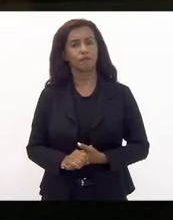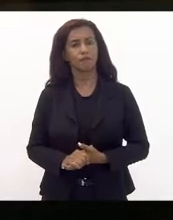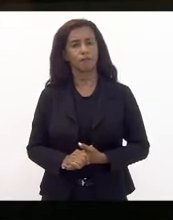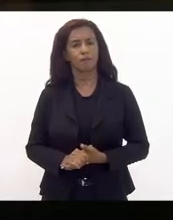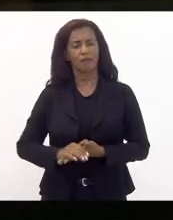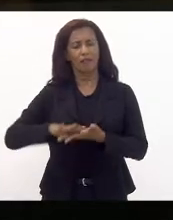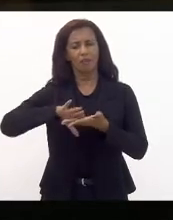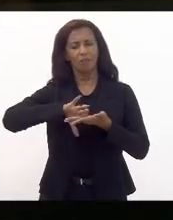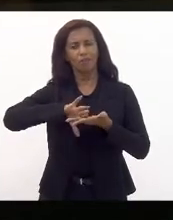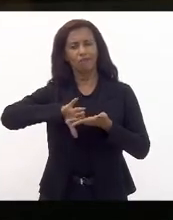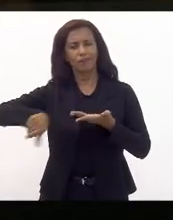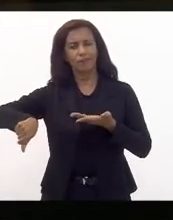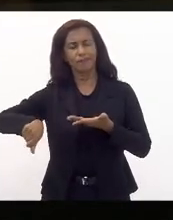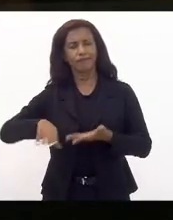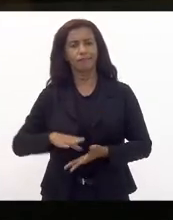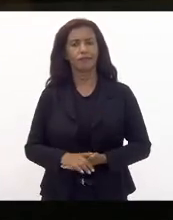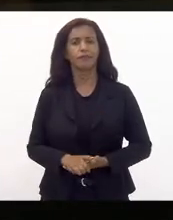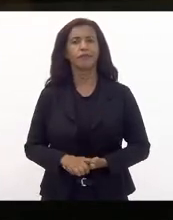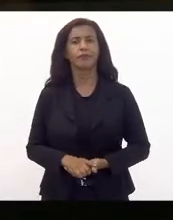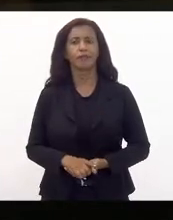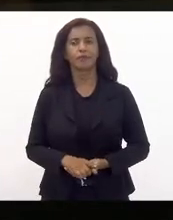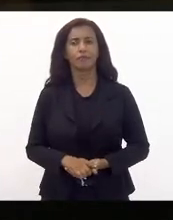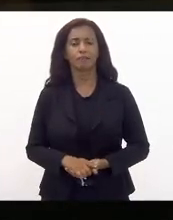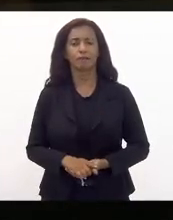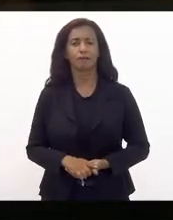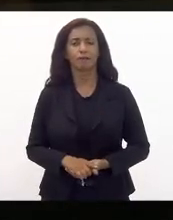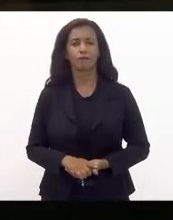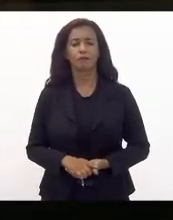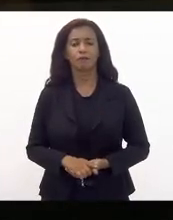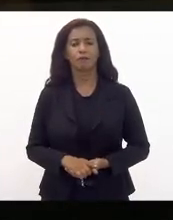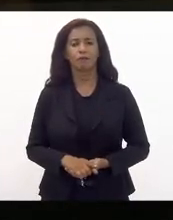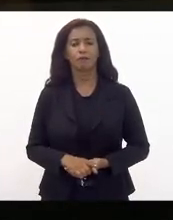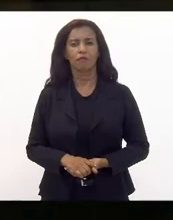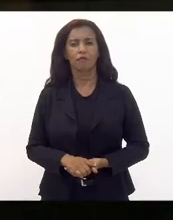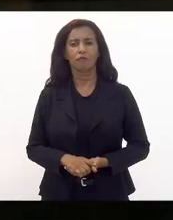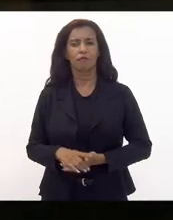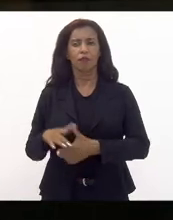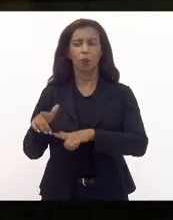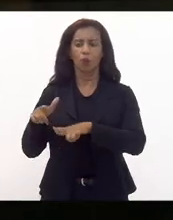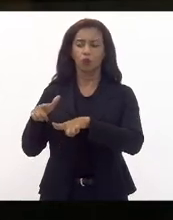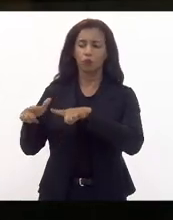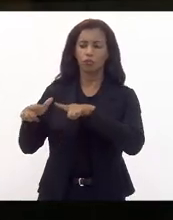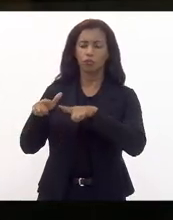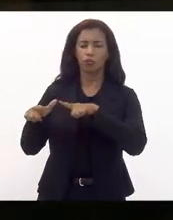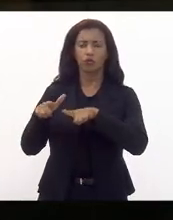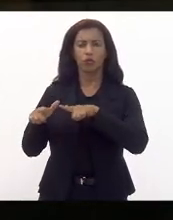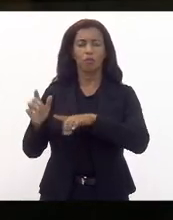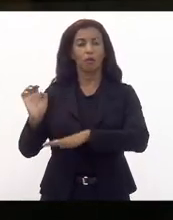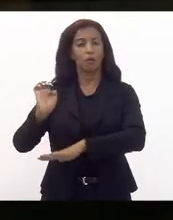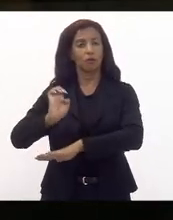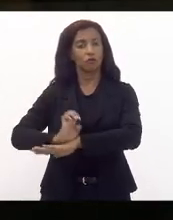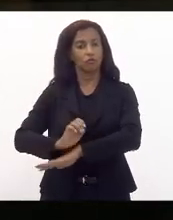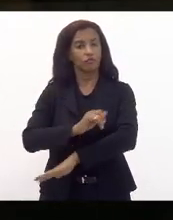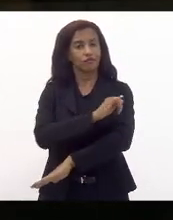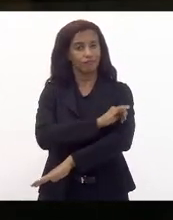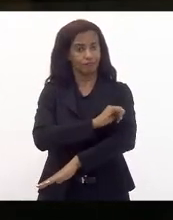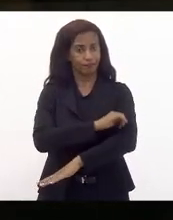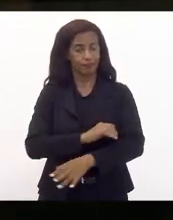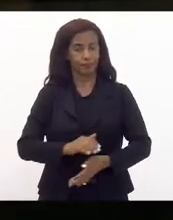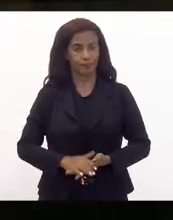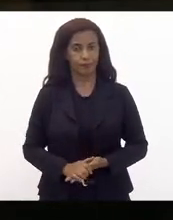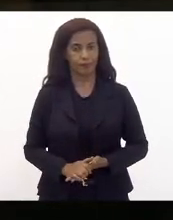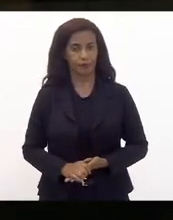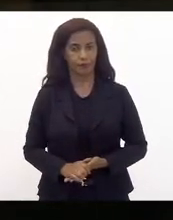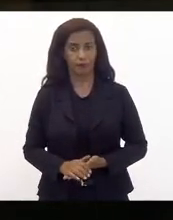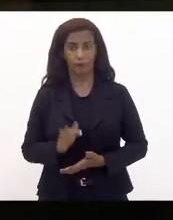e eliminar e as Fundações existentes no estado do Rio de Janeiro e